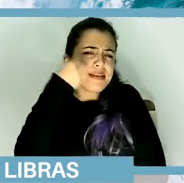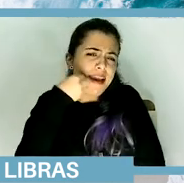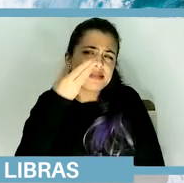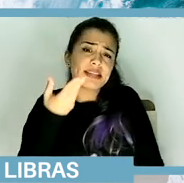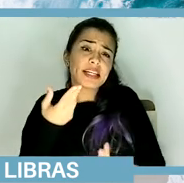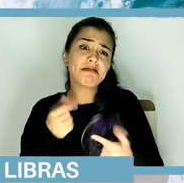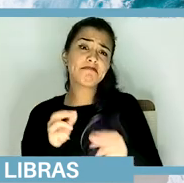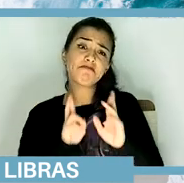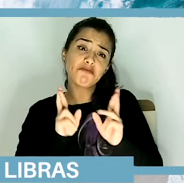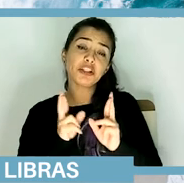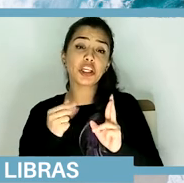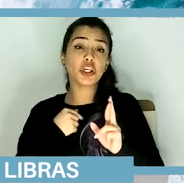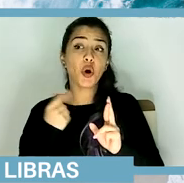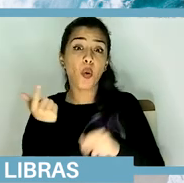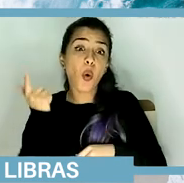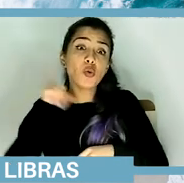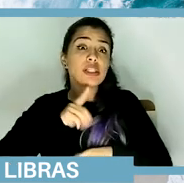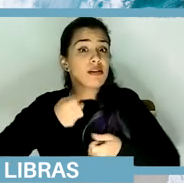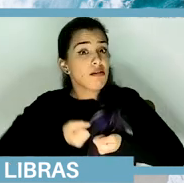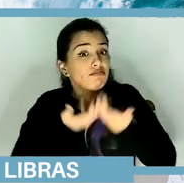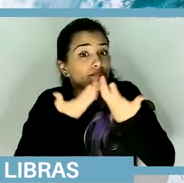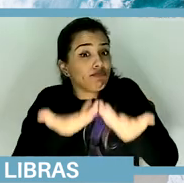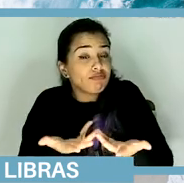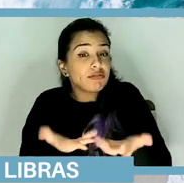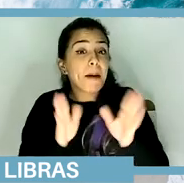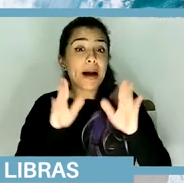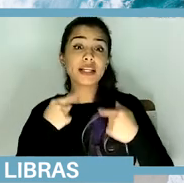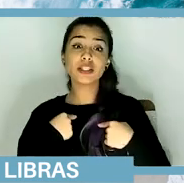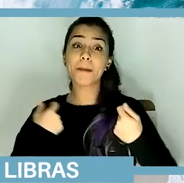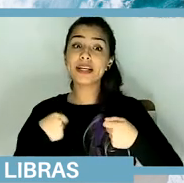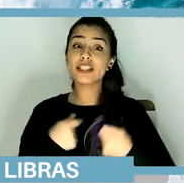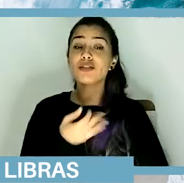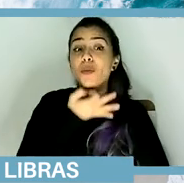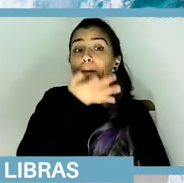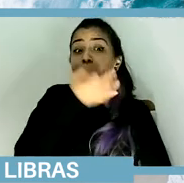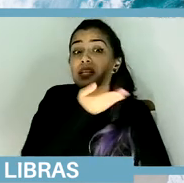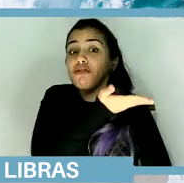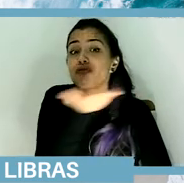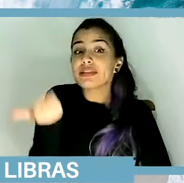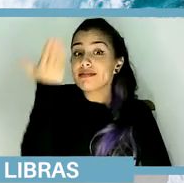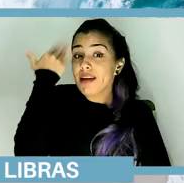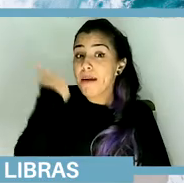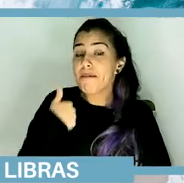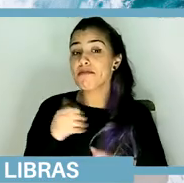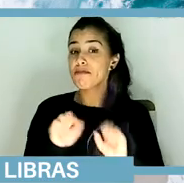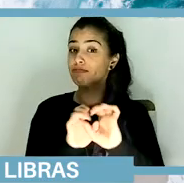mais aqui mas a partir dos interesses de vocês então acho que é legal abrir esse espaço aqui agora para vocês um